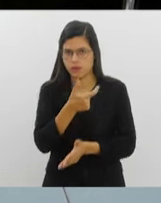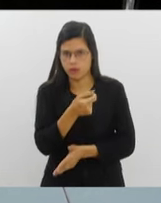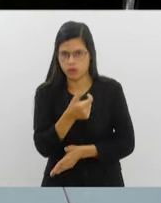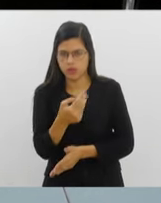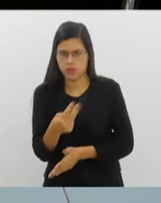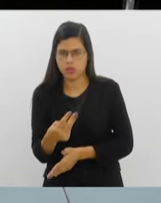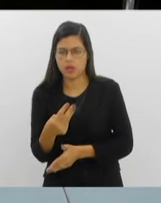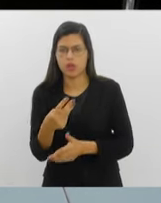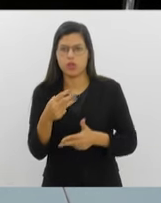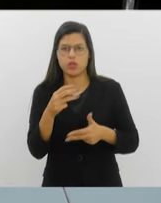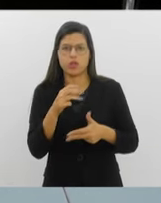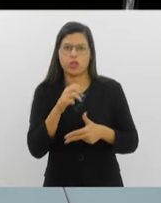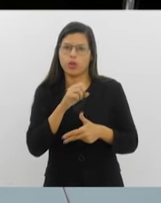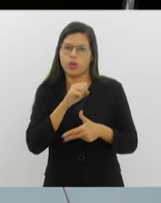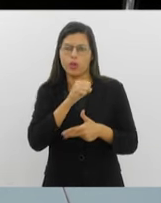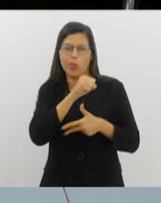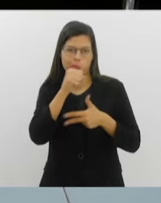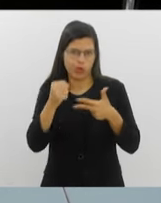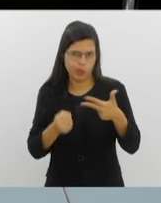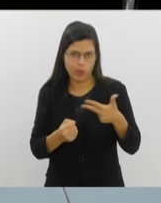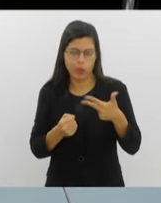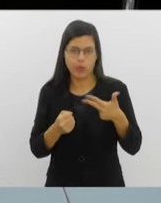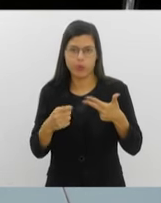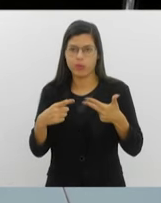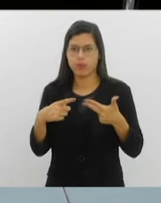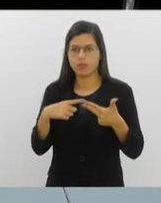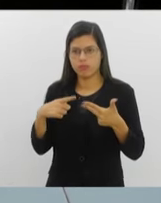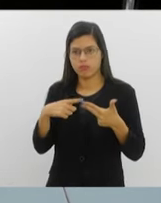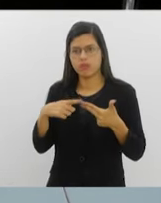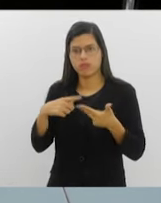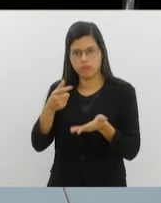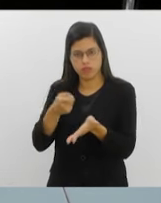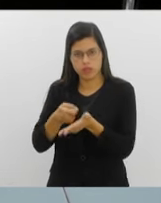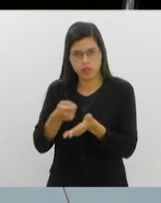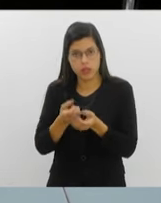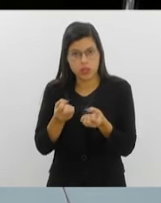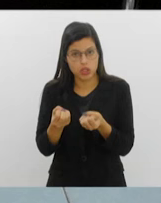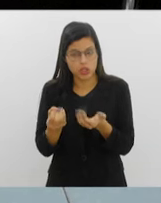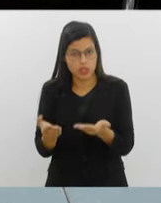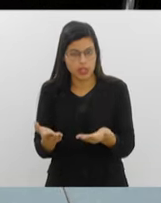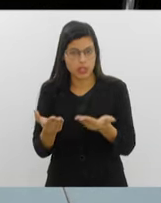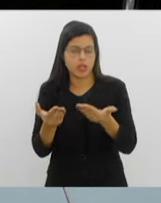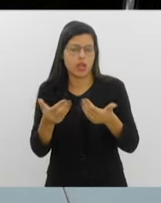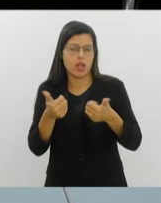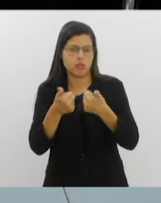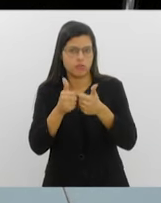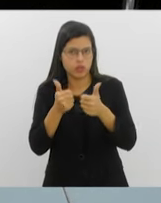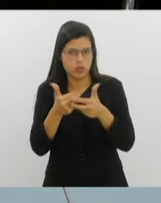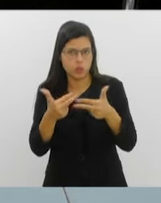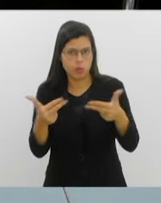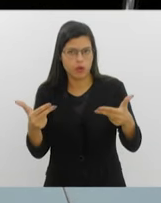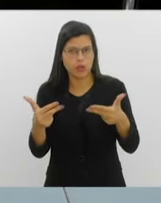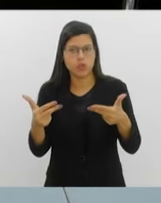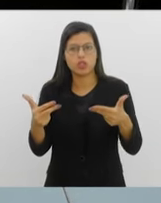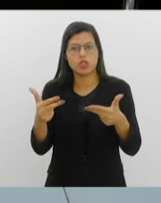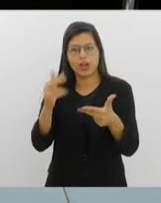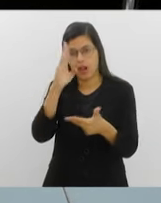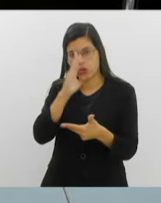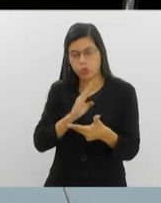público tem o dever de fornecer serviço gratuito de transporte coletivo nos dias de